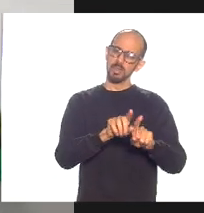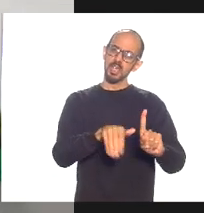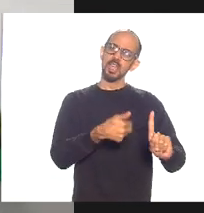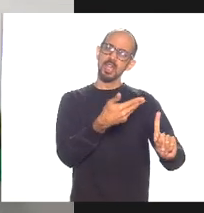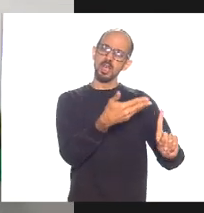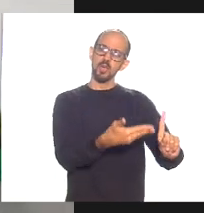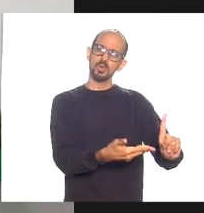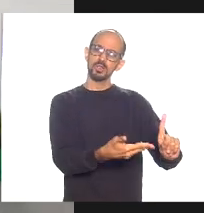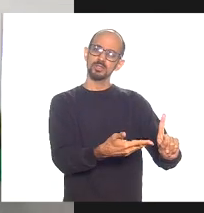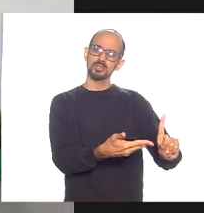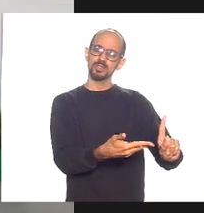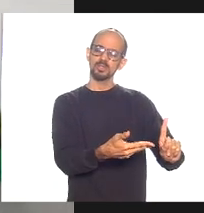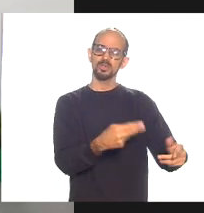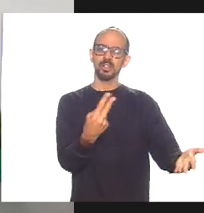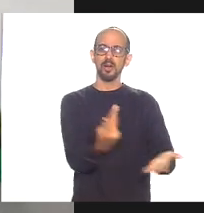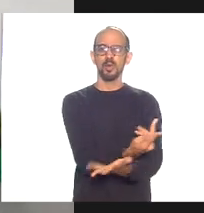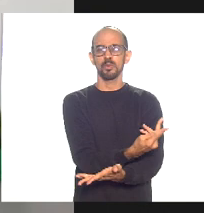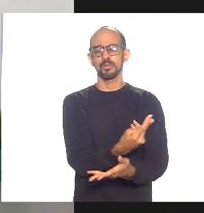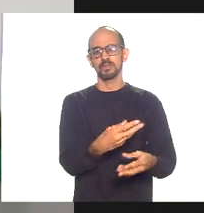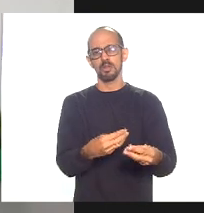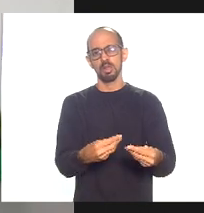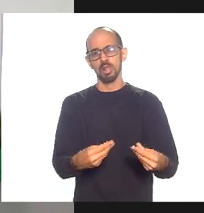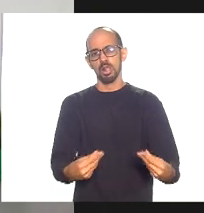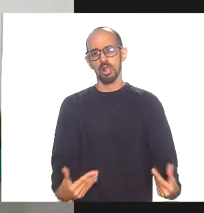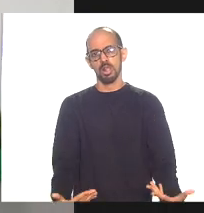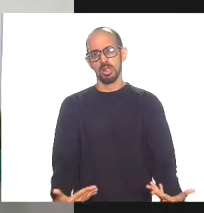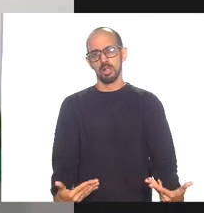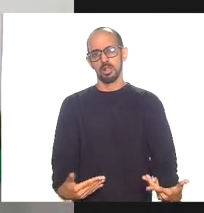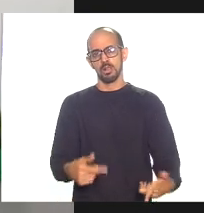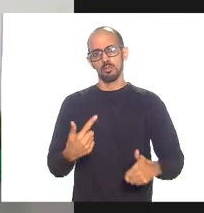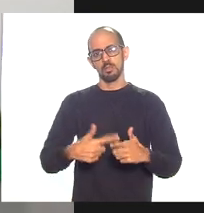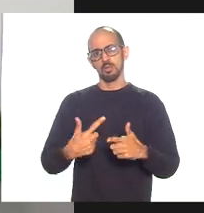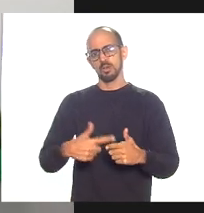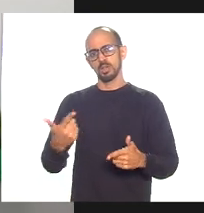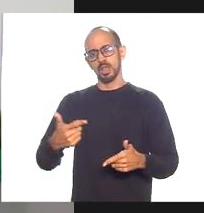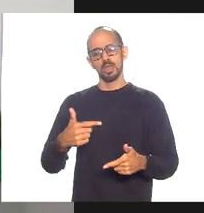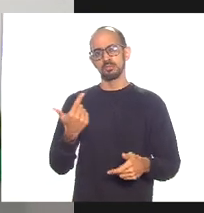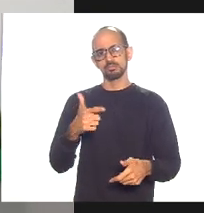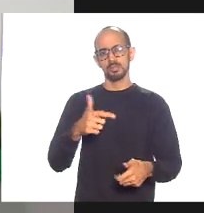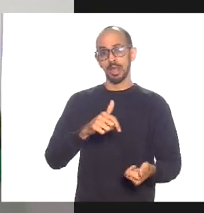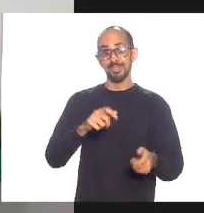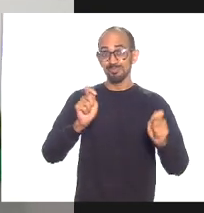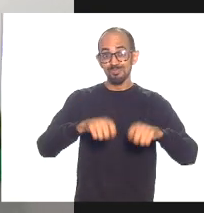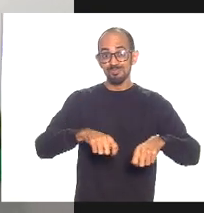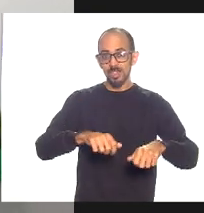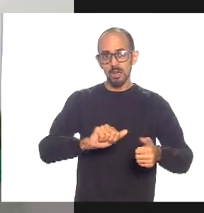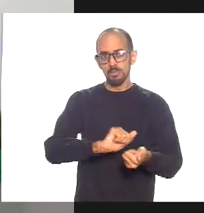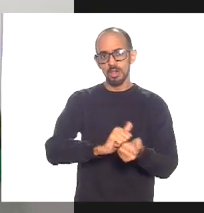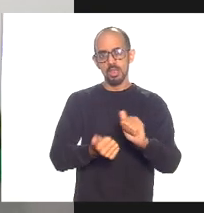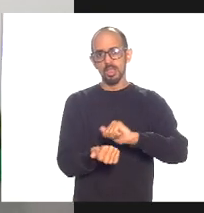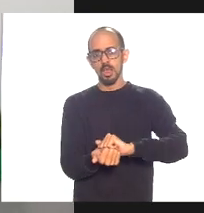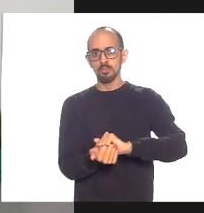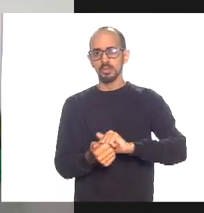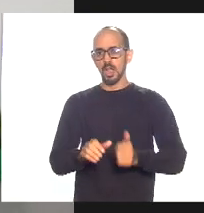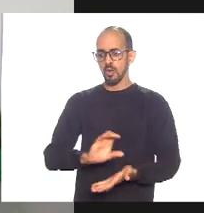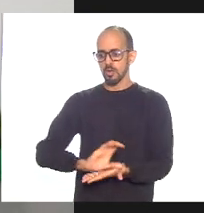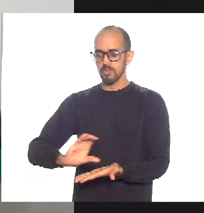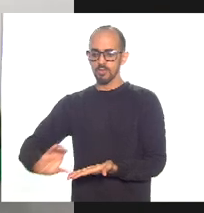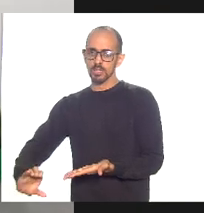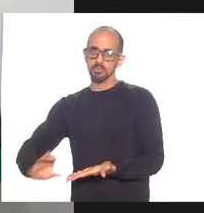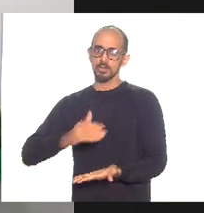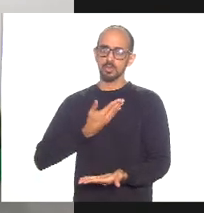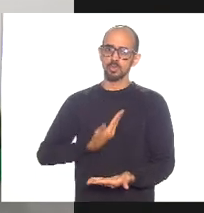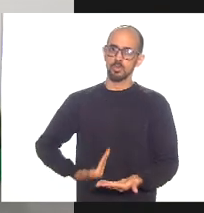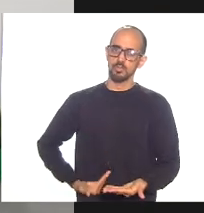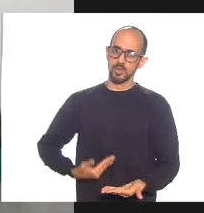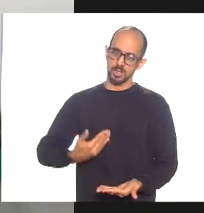de sucateamento, o processo de inadequação ao investimento público e que,